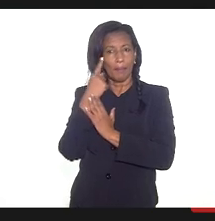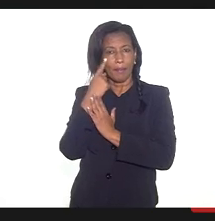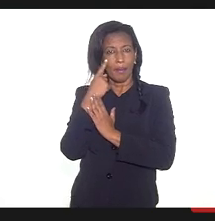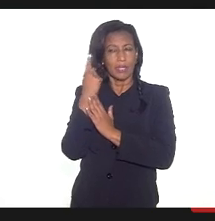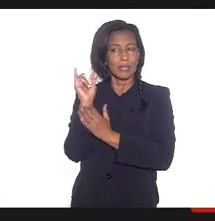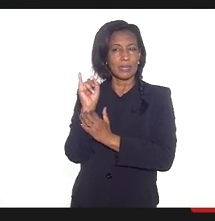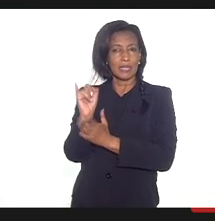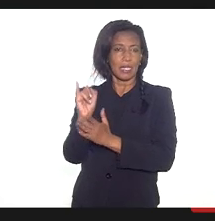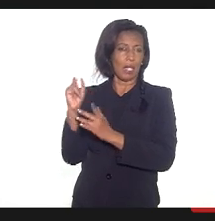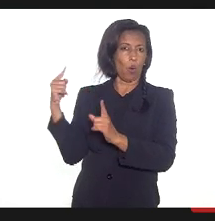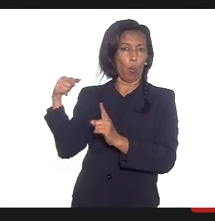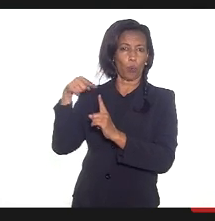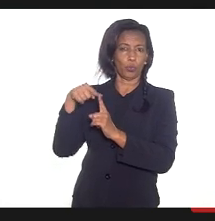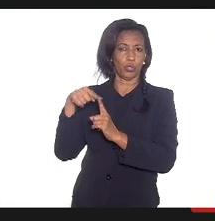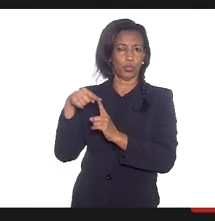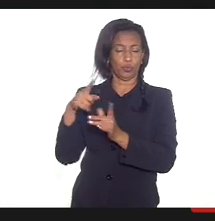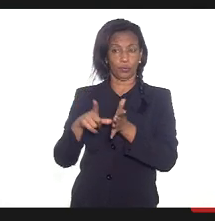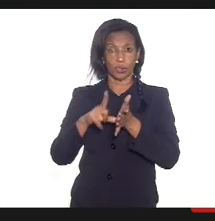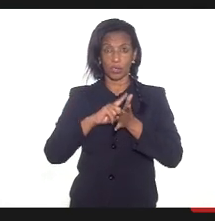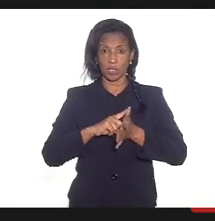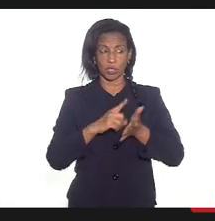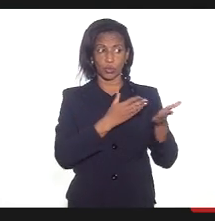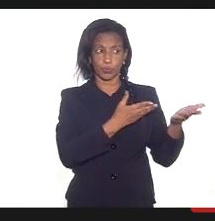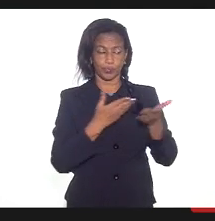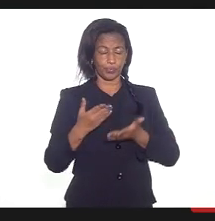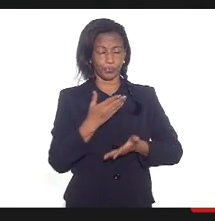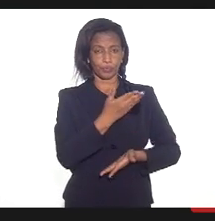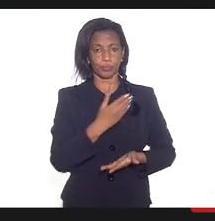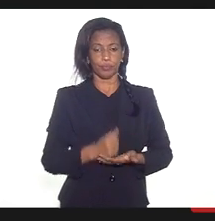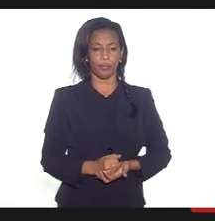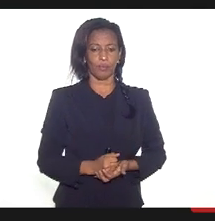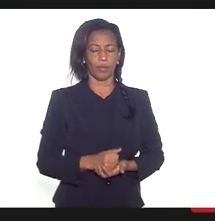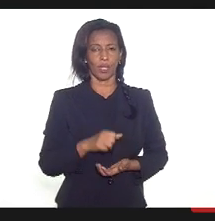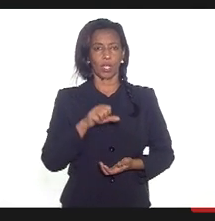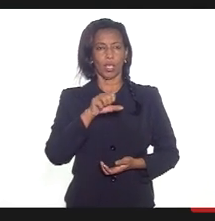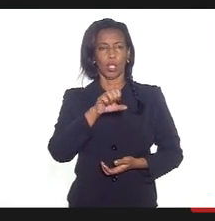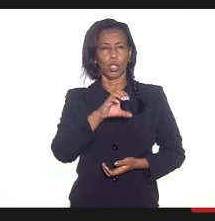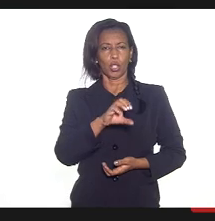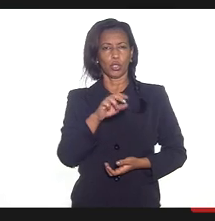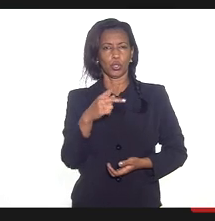dos objetivos. E antes de passar a palavra para a nossa querida Schuma,